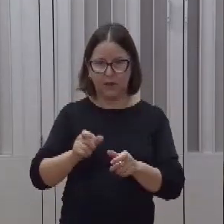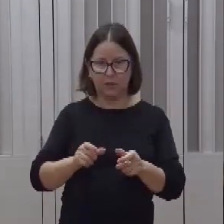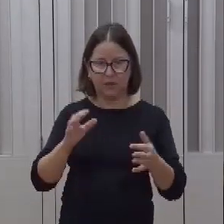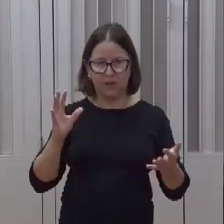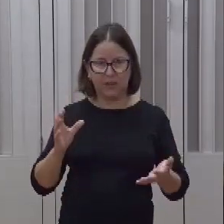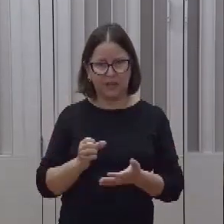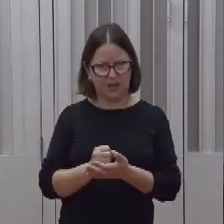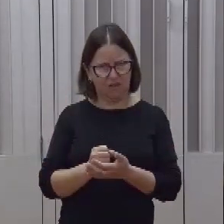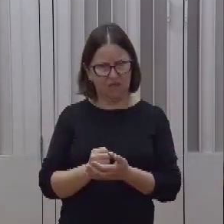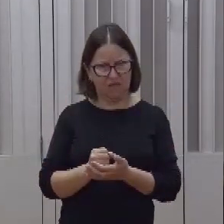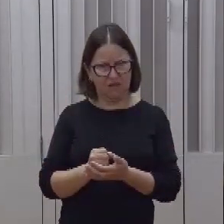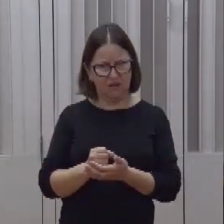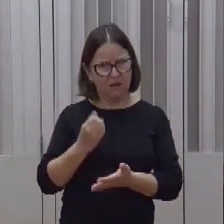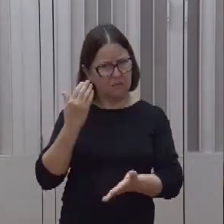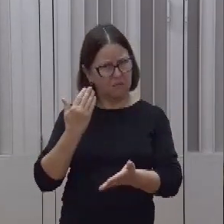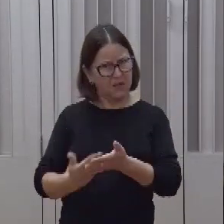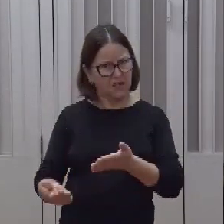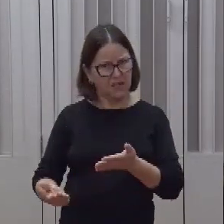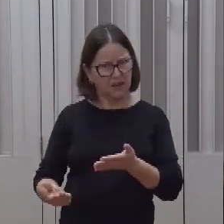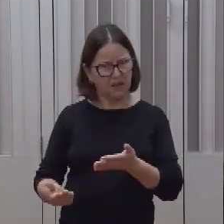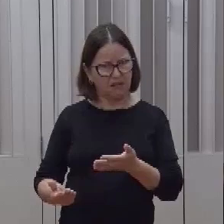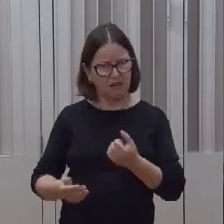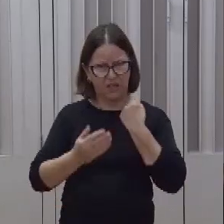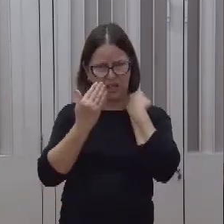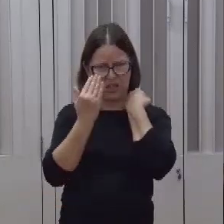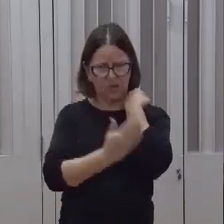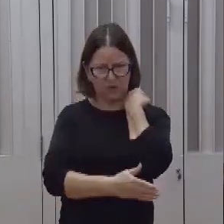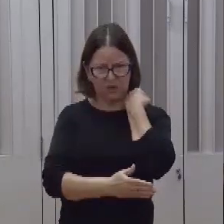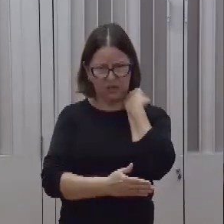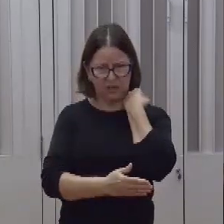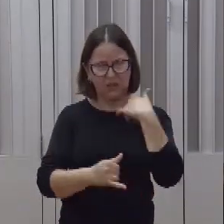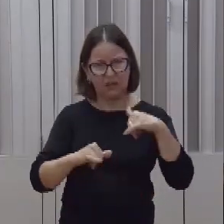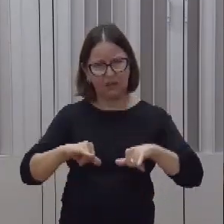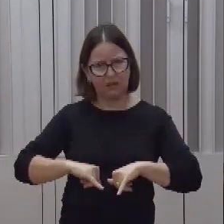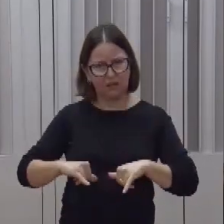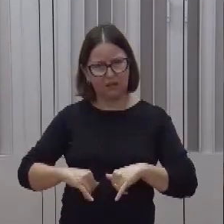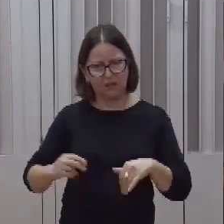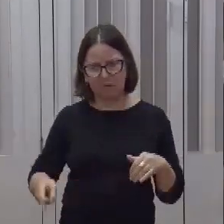se perderão e serão condenados ao sofrimento eterno.